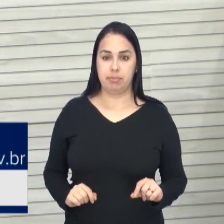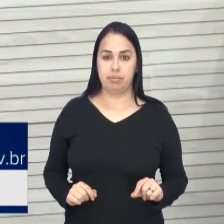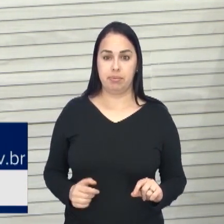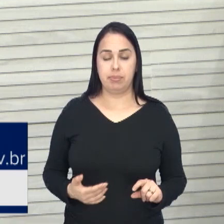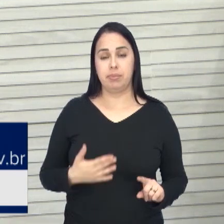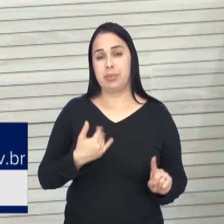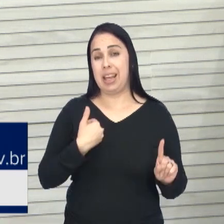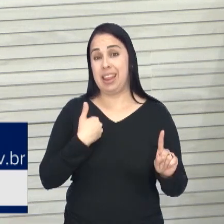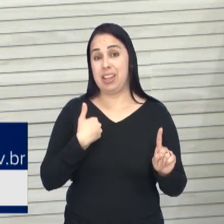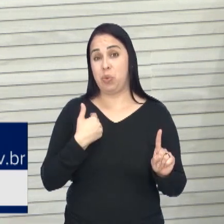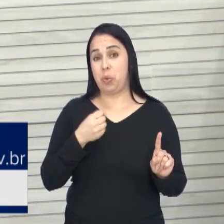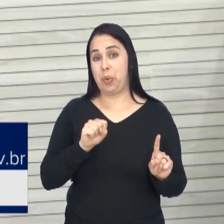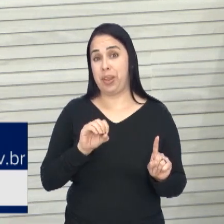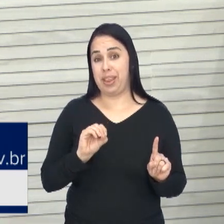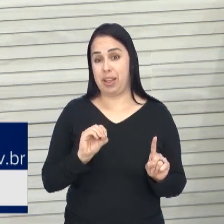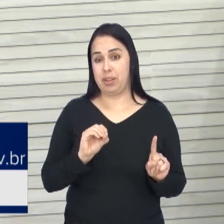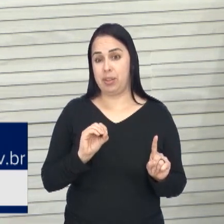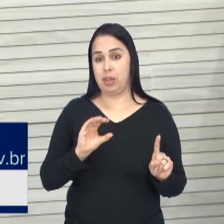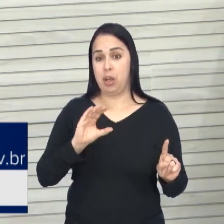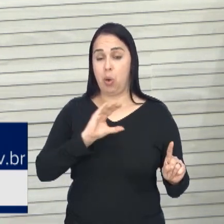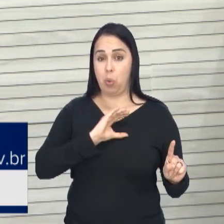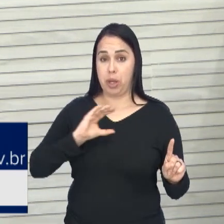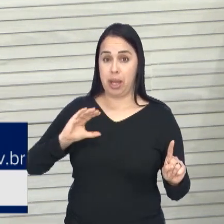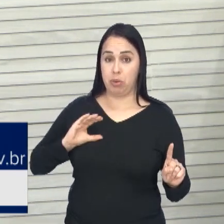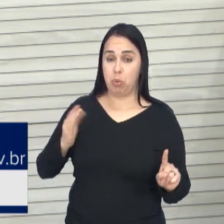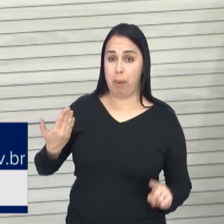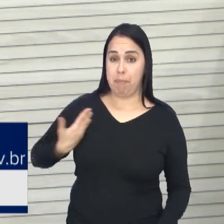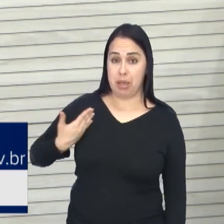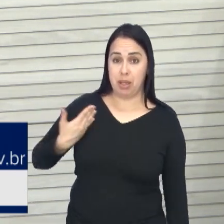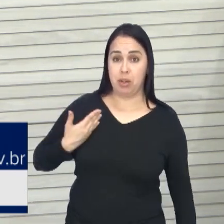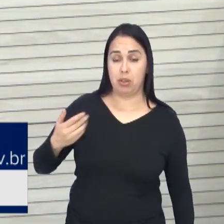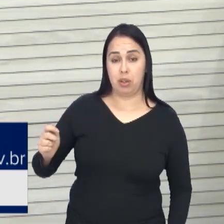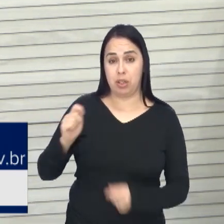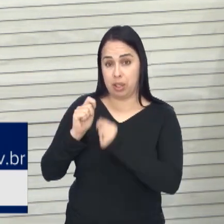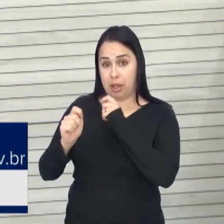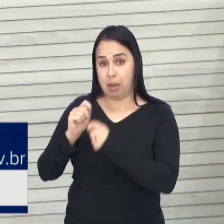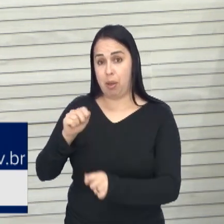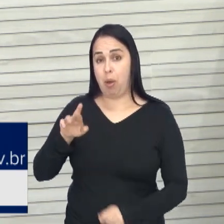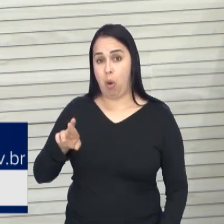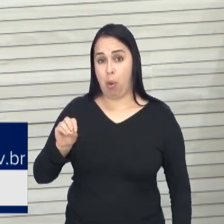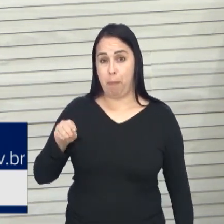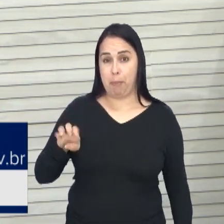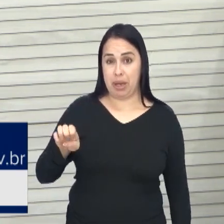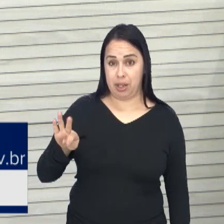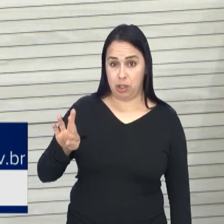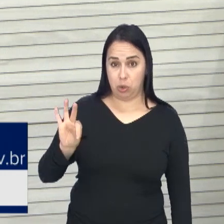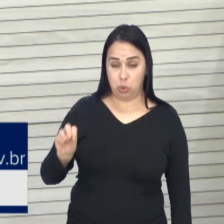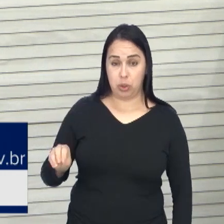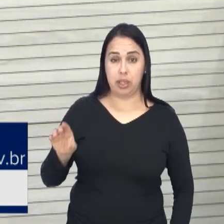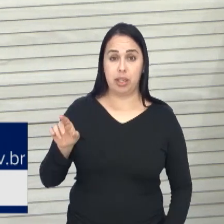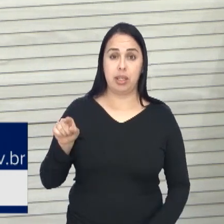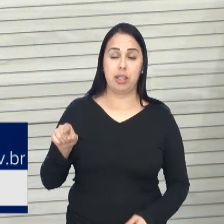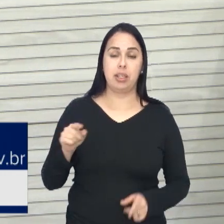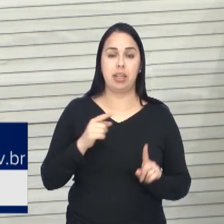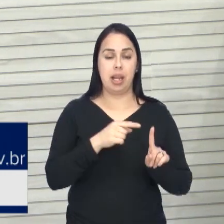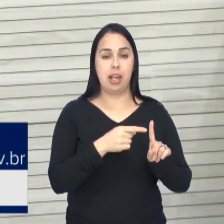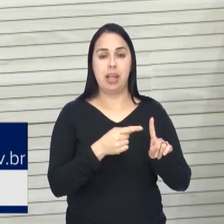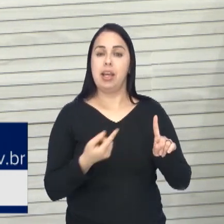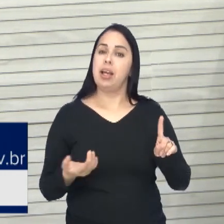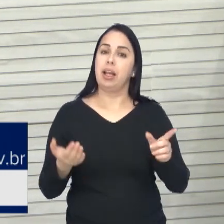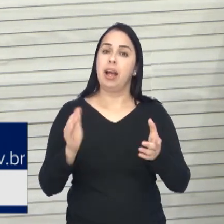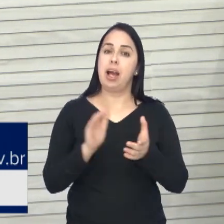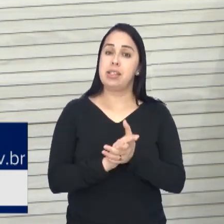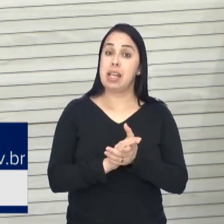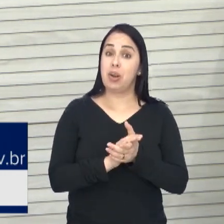com 80 anos, cunhado do nosso amigo, jornalista Roberto Matias, casado com a dona Conceição Alves